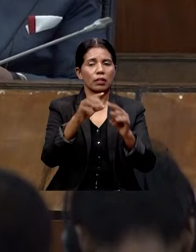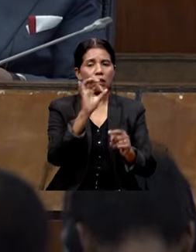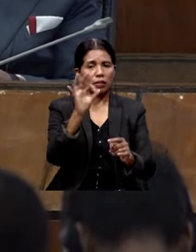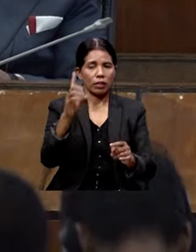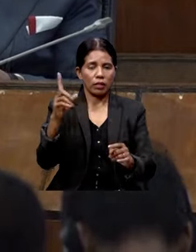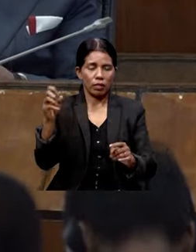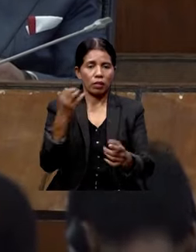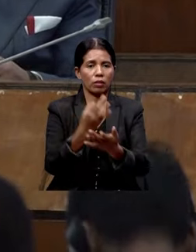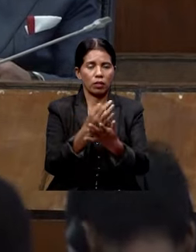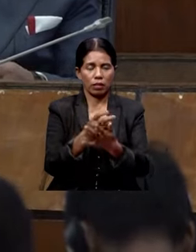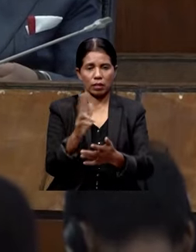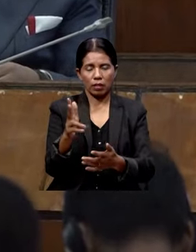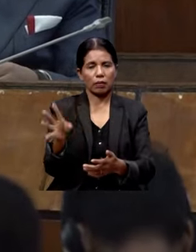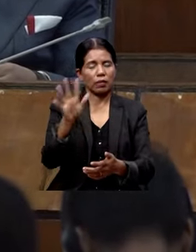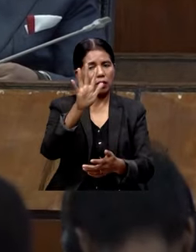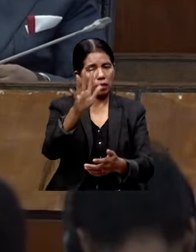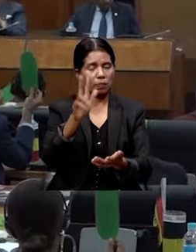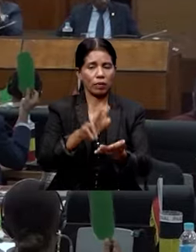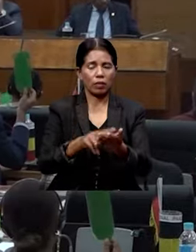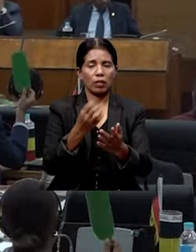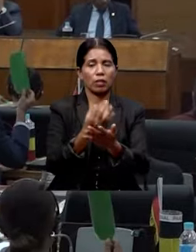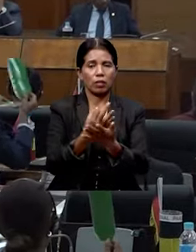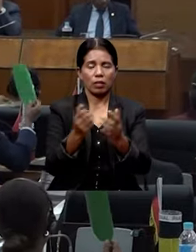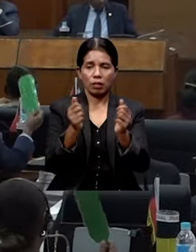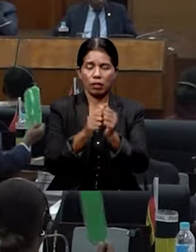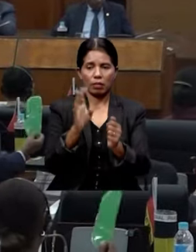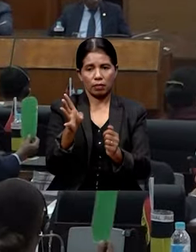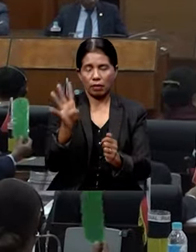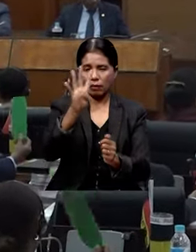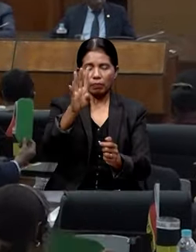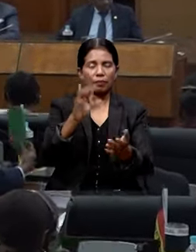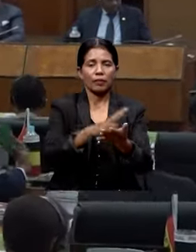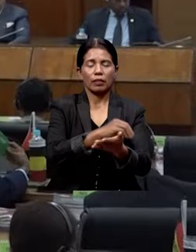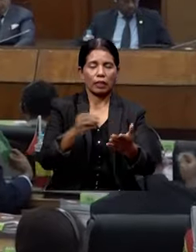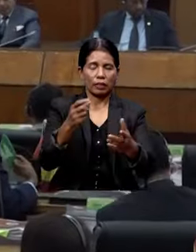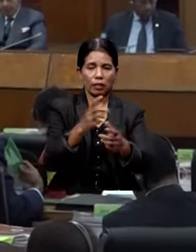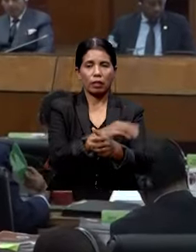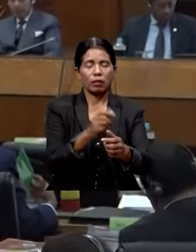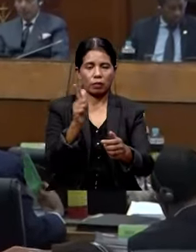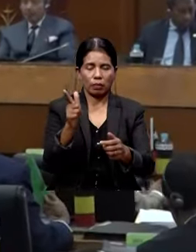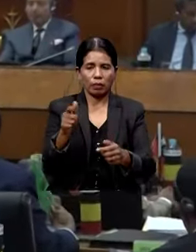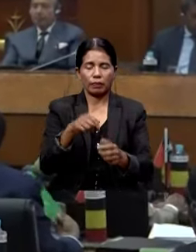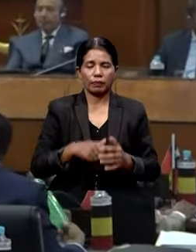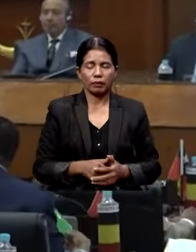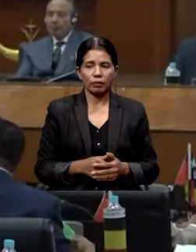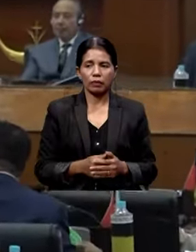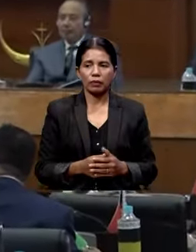montante toca no Luresin Lima Resin, aprovado o voto a favor do Luresin Hat, contra zero no abstenção do Anulu. Adriano Verdial, Marito da Costa, GMN.